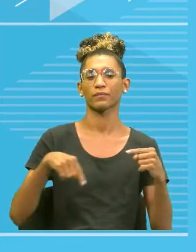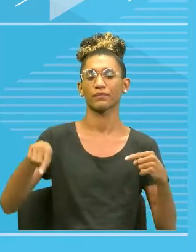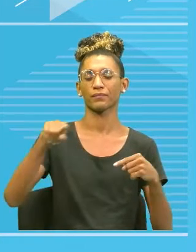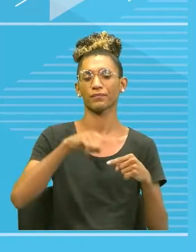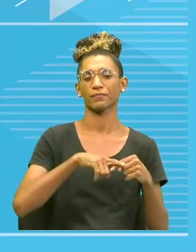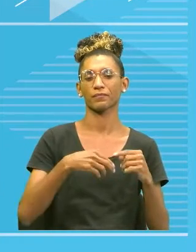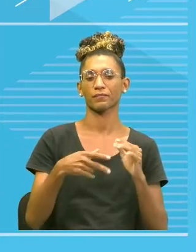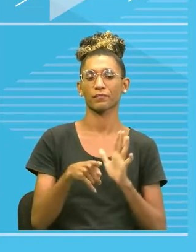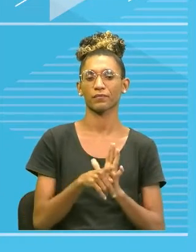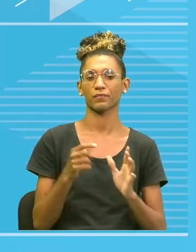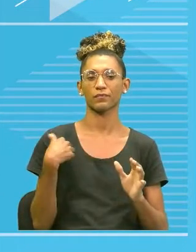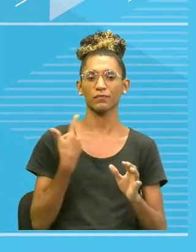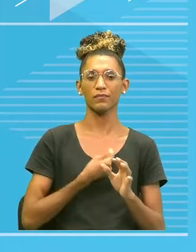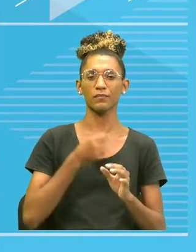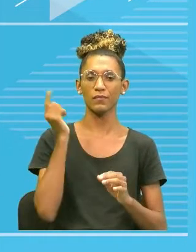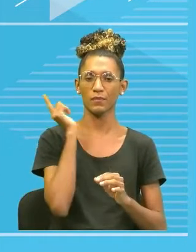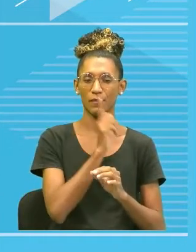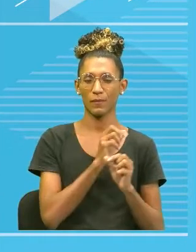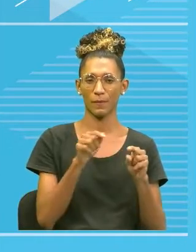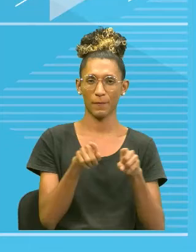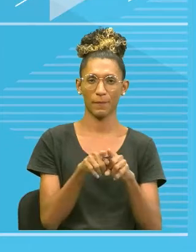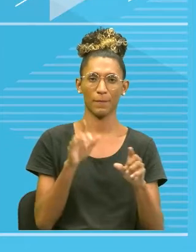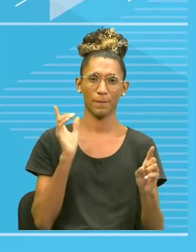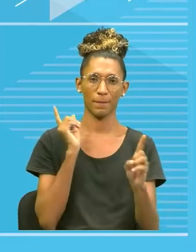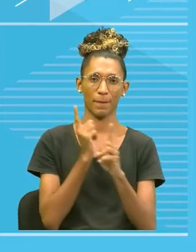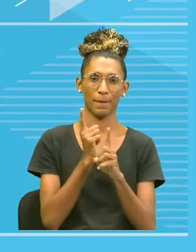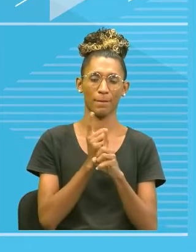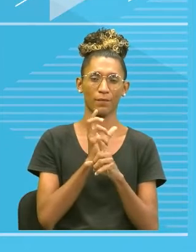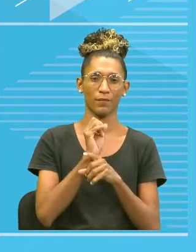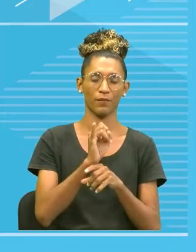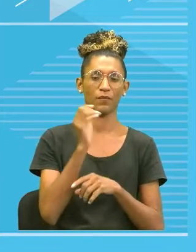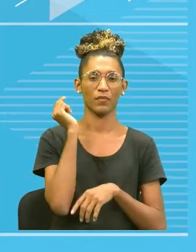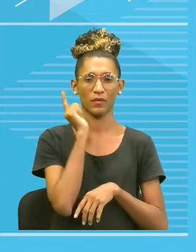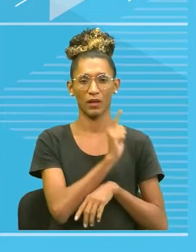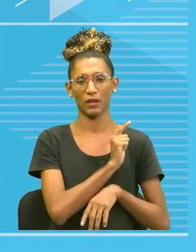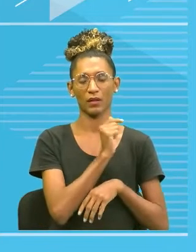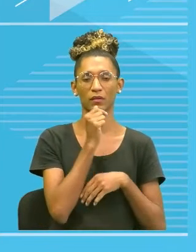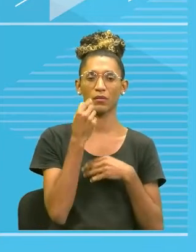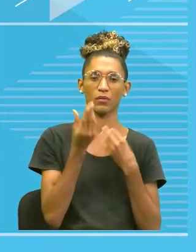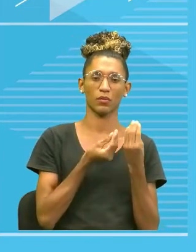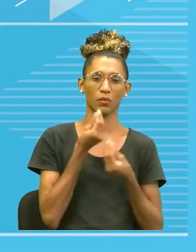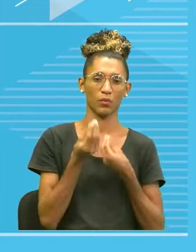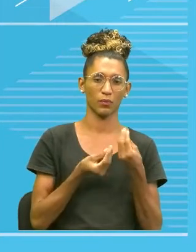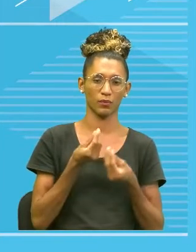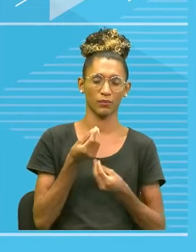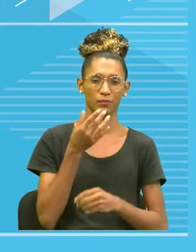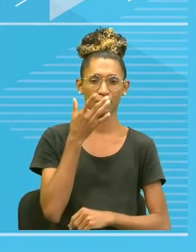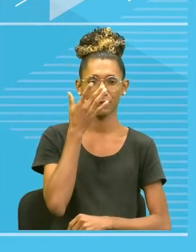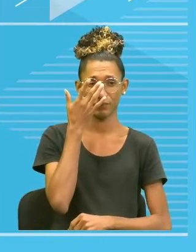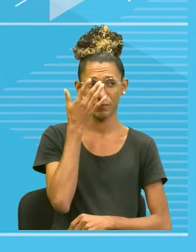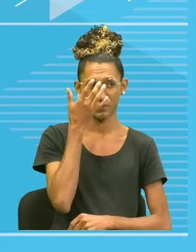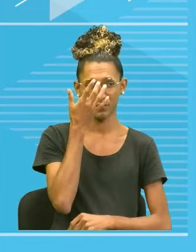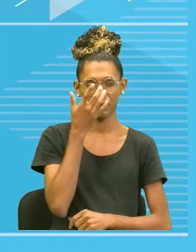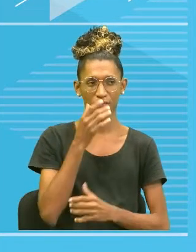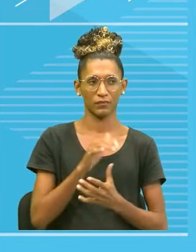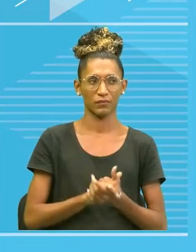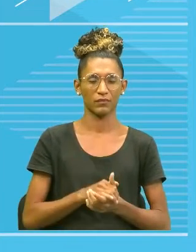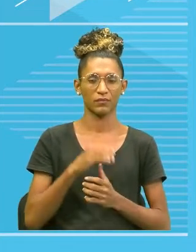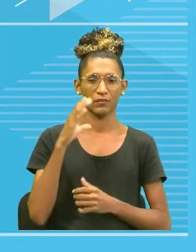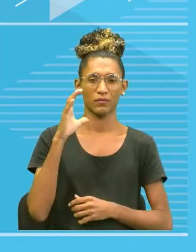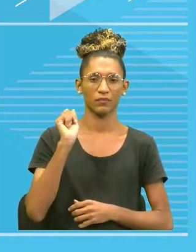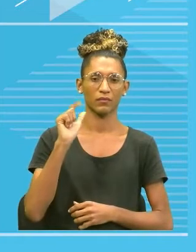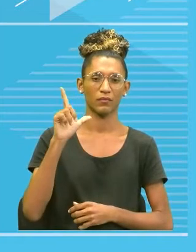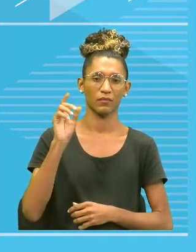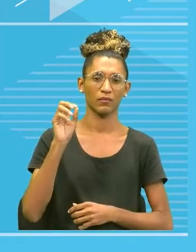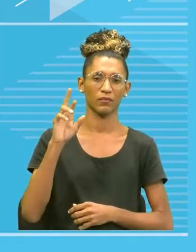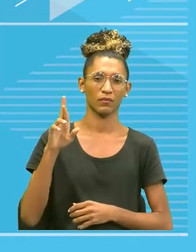também consegue identificar se o cara está perdendo calor, está ganhando calor, como é que está fazendo aquilo ali, tá bom? A quantidade de calor